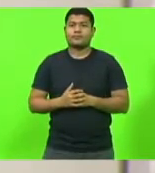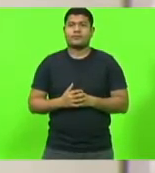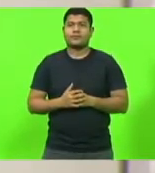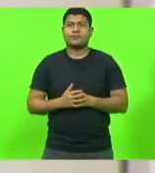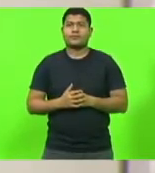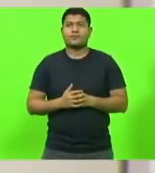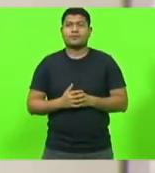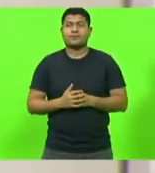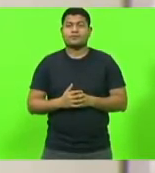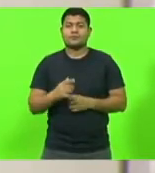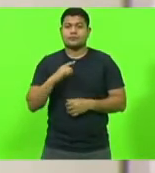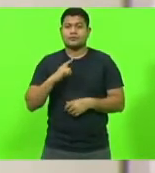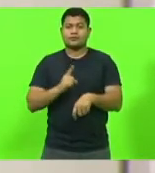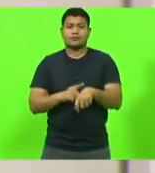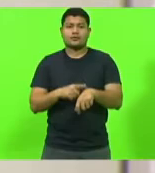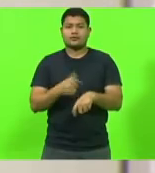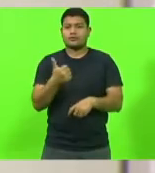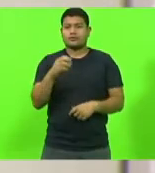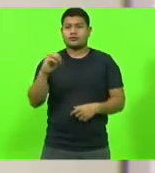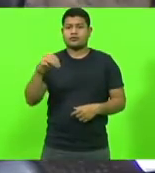Deputado, Vossa Excelência, será 10 minutos.